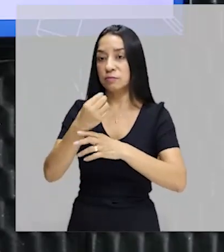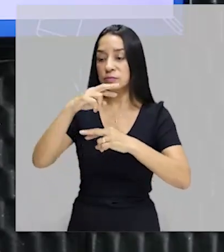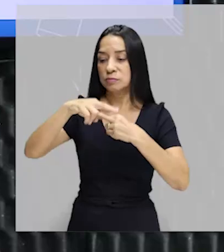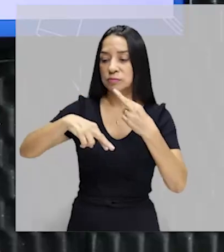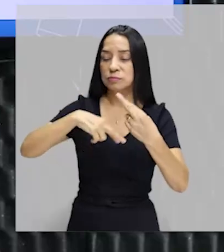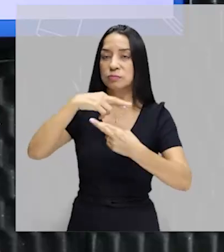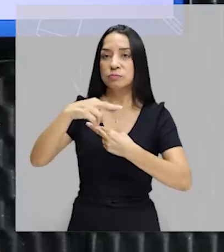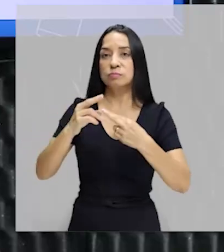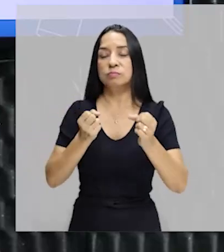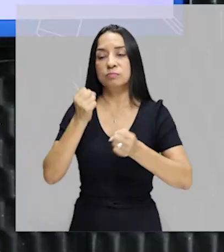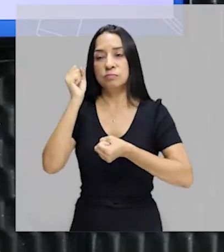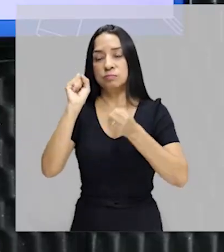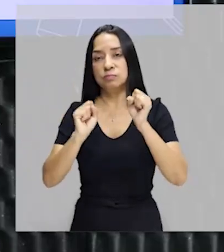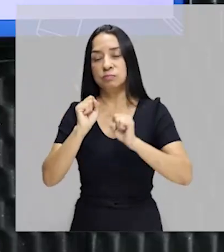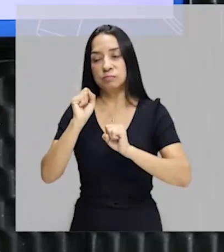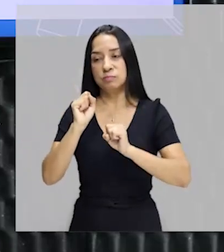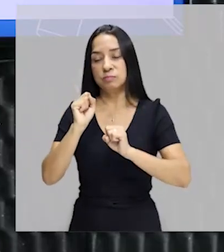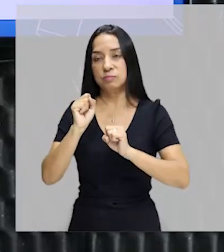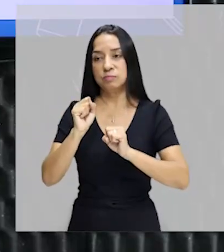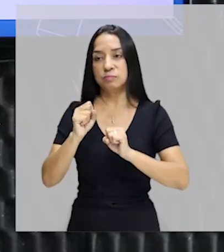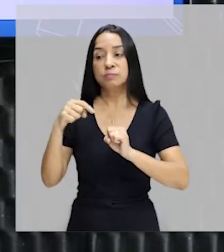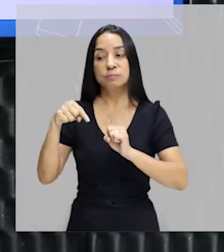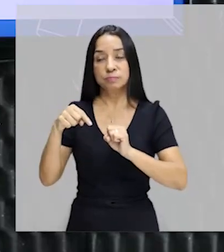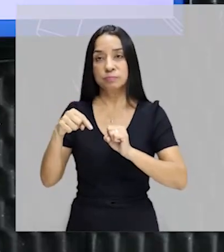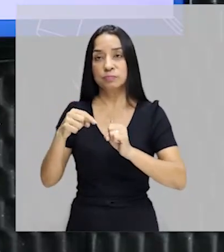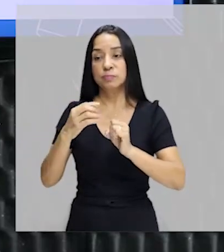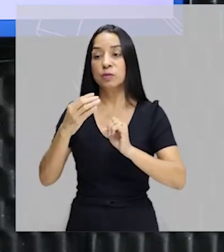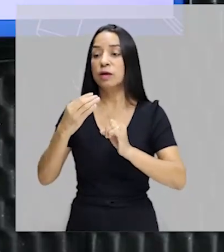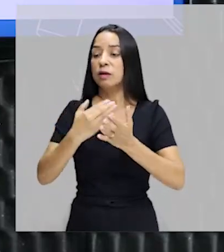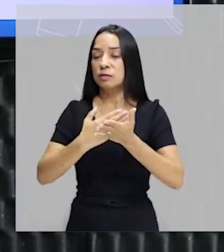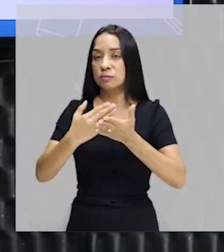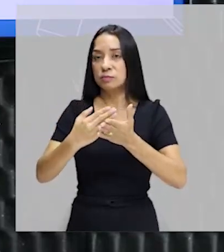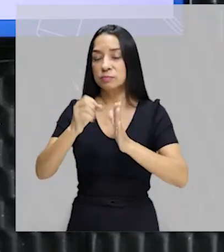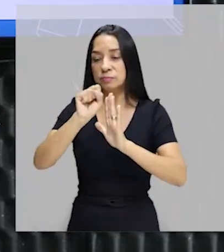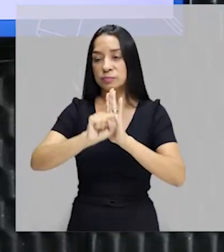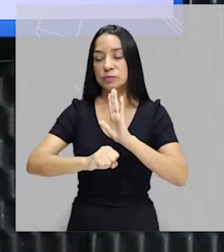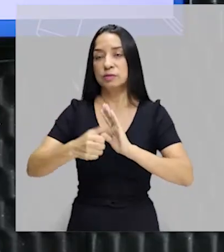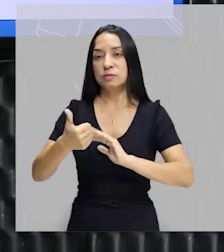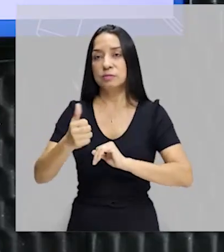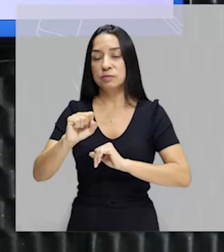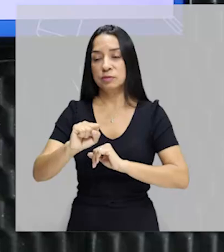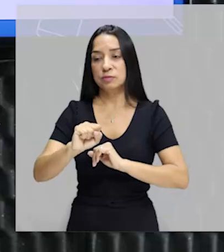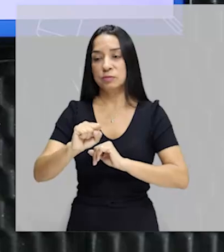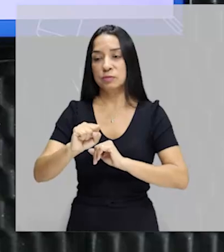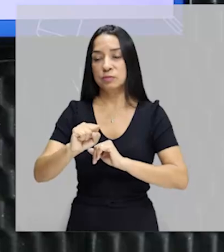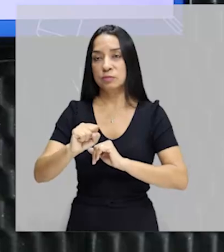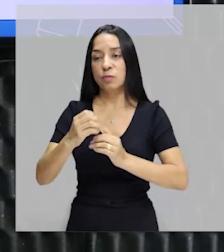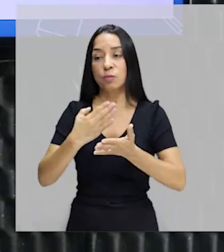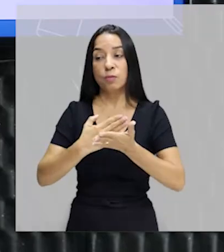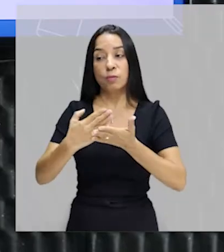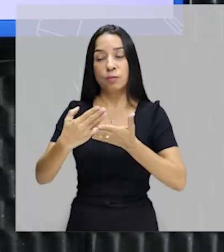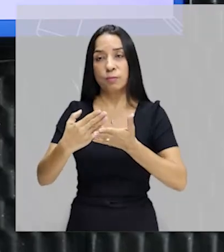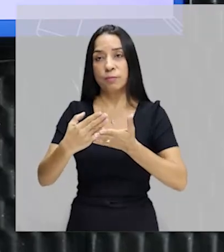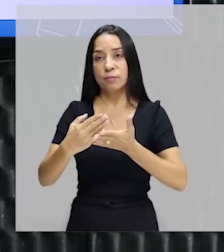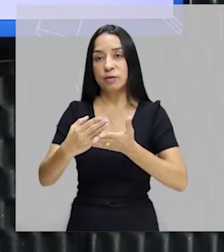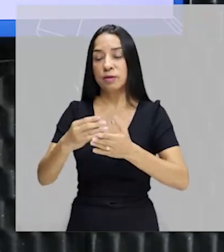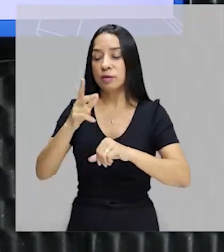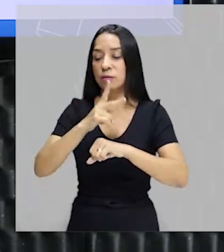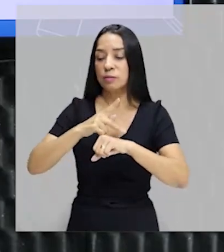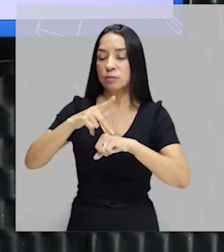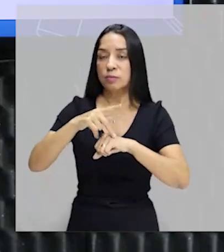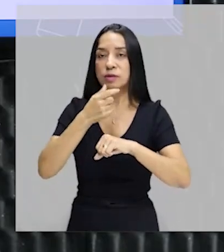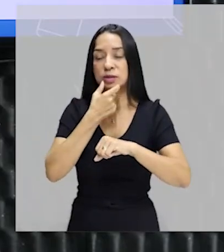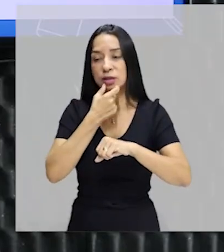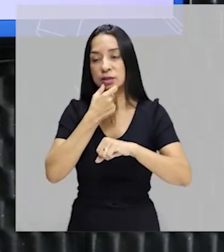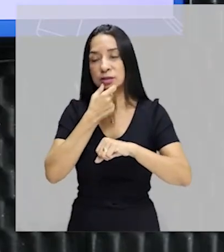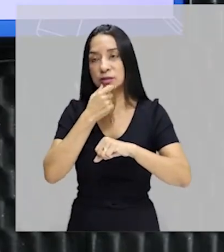A industrialização, a partir do século XVIII, porque ela começa ali na Inglaterra, no século XVIII, a industrialização,